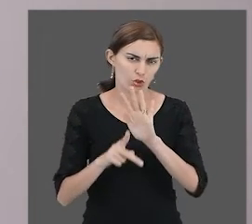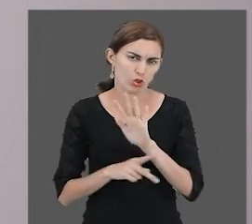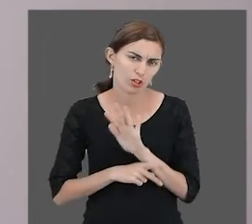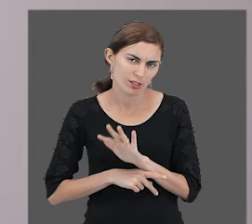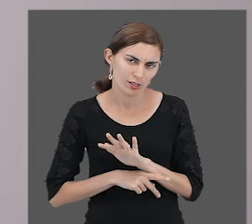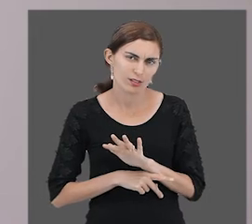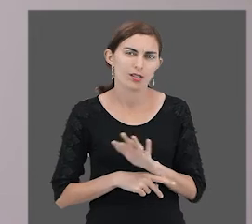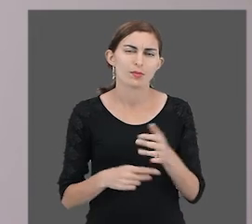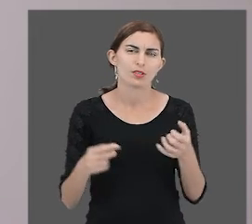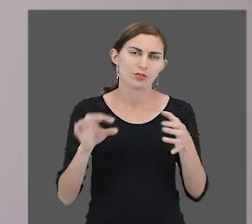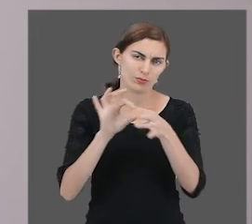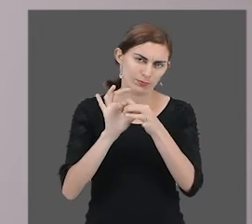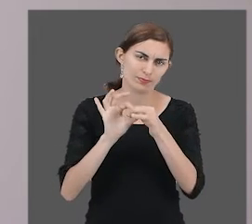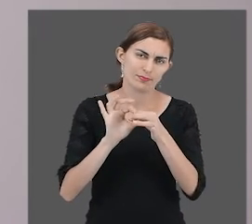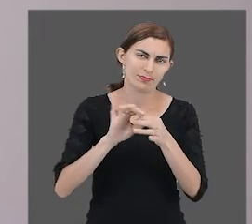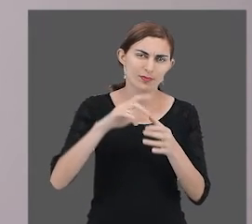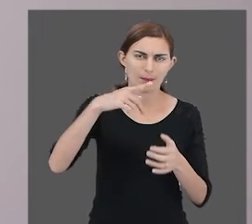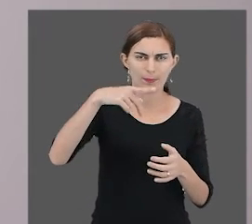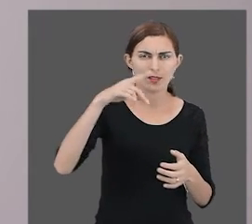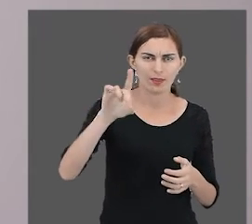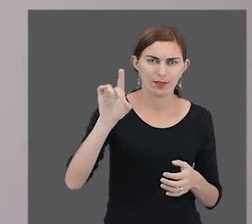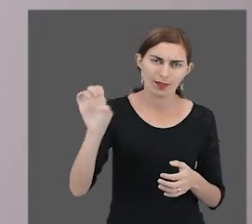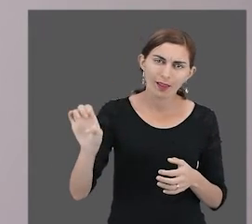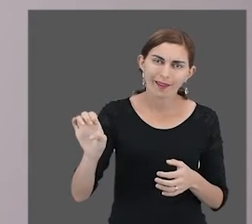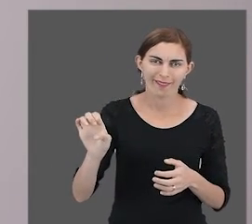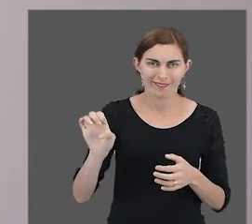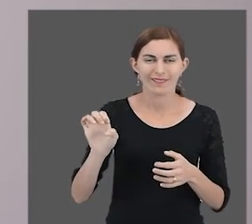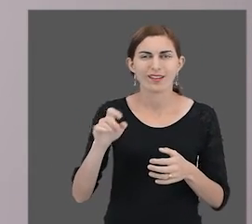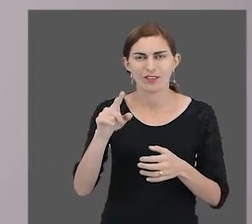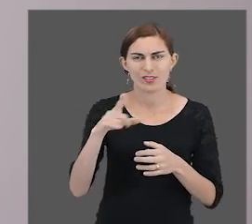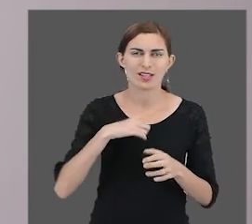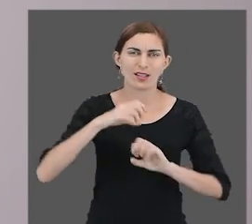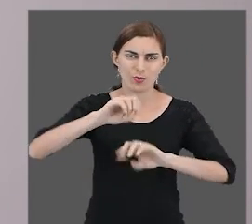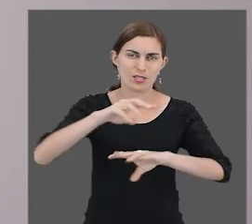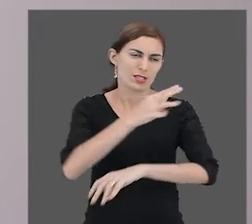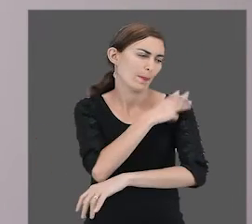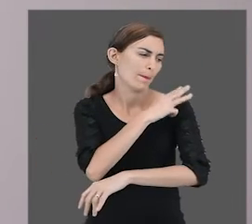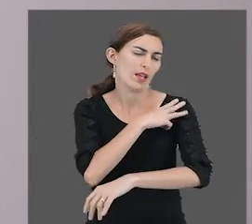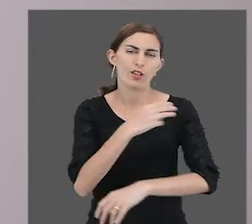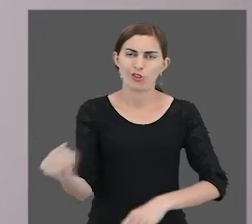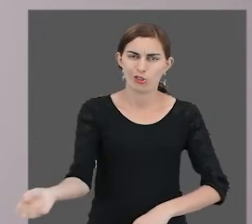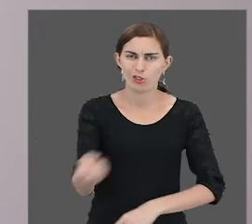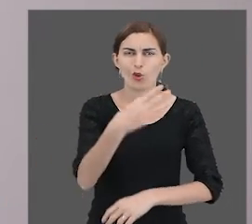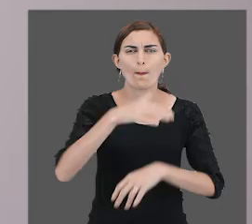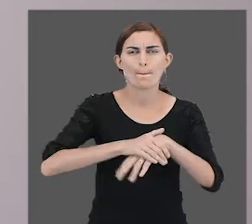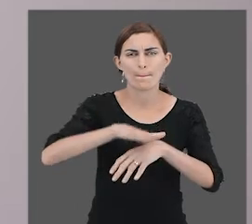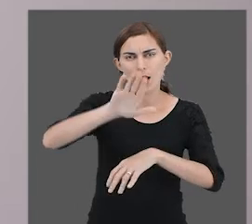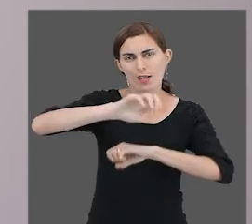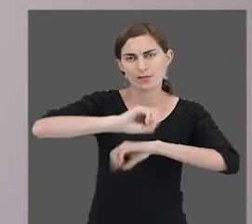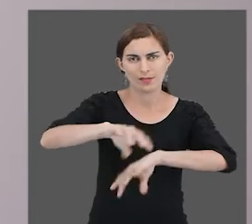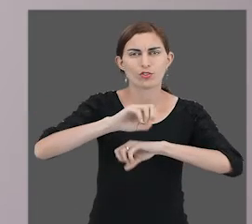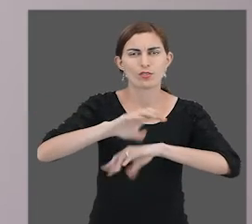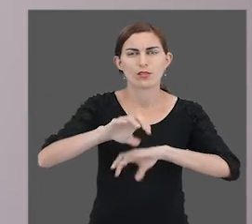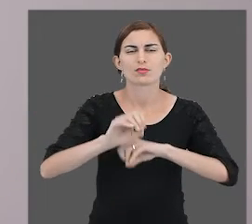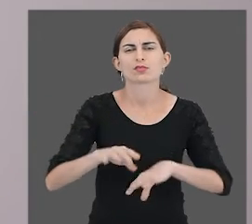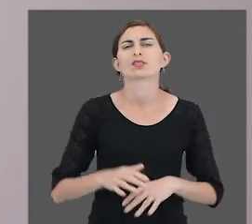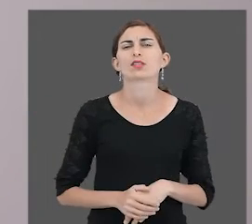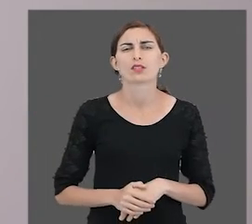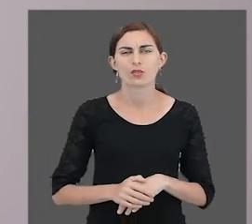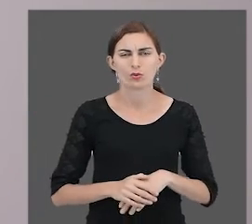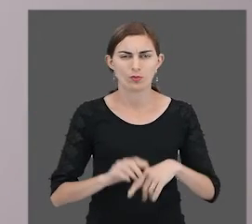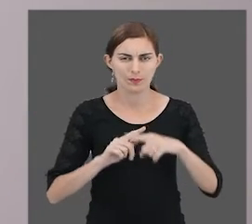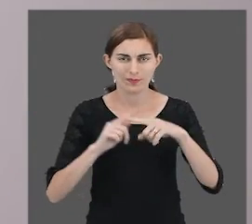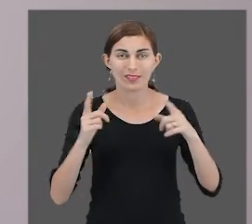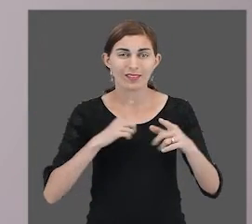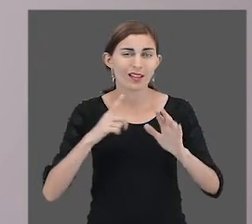que são feitos com recursos do PDDE, vertentes do PDDE. Aí você tem o ensino médio inovador, tem o Mais Educação. Então, são